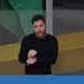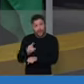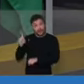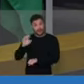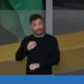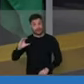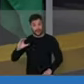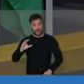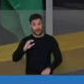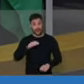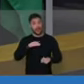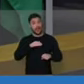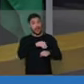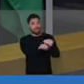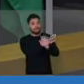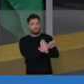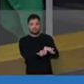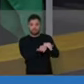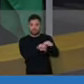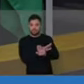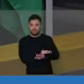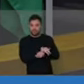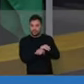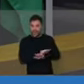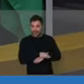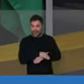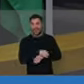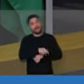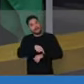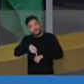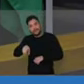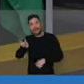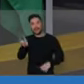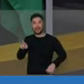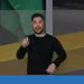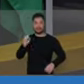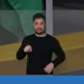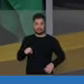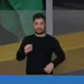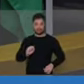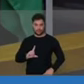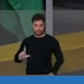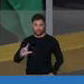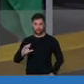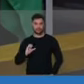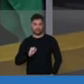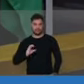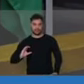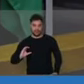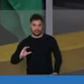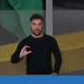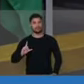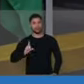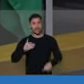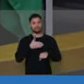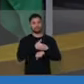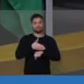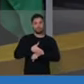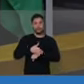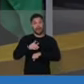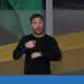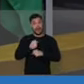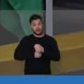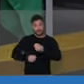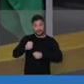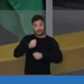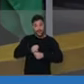ali no nosso litoral sulcatarinense mas tem uma grande preocupação há anos atrás foi feita essa demarcação chamamos de